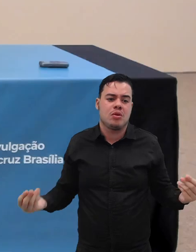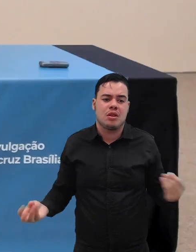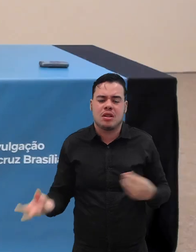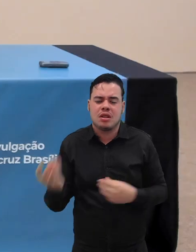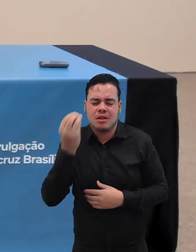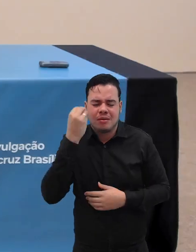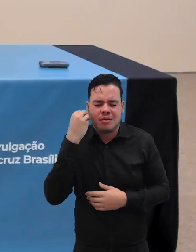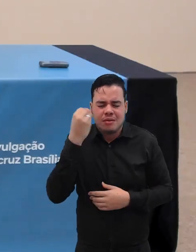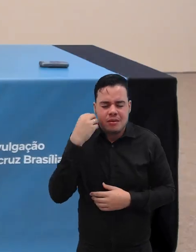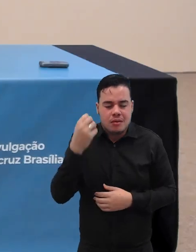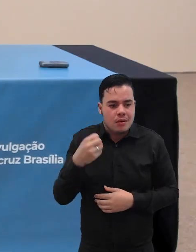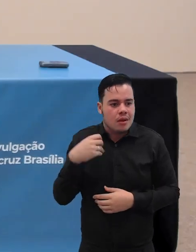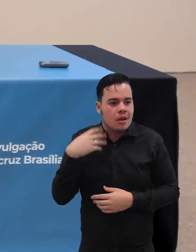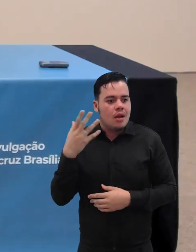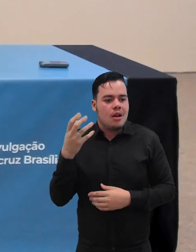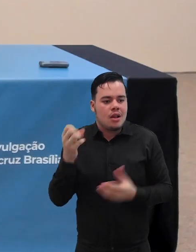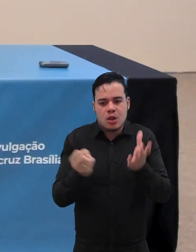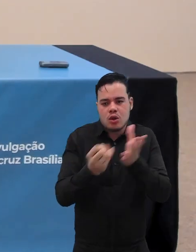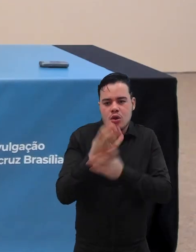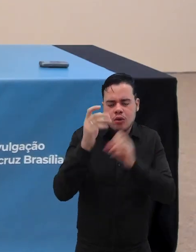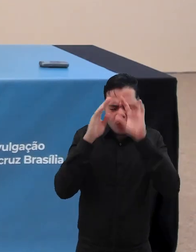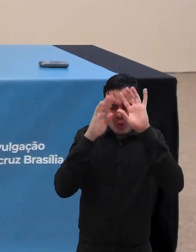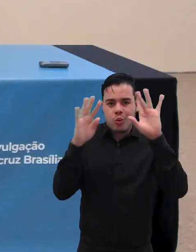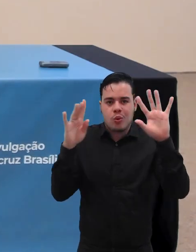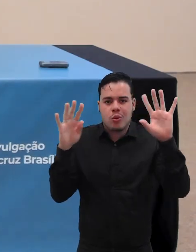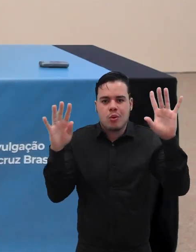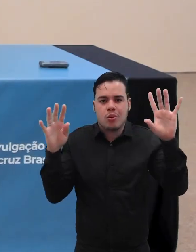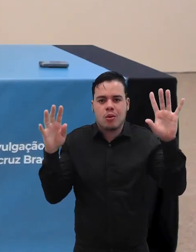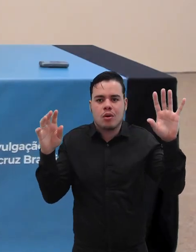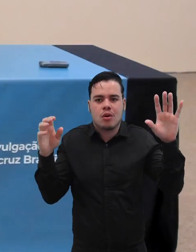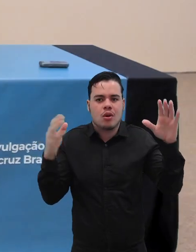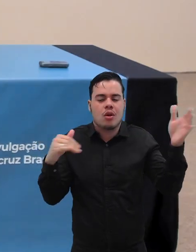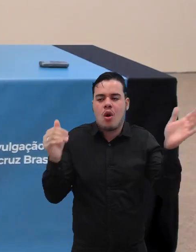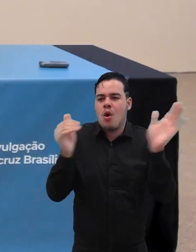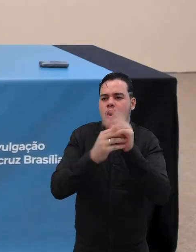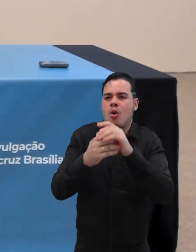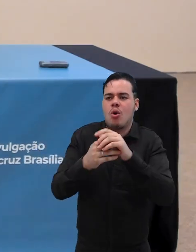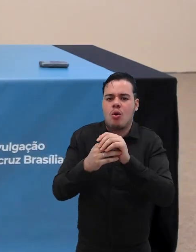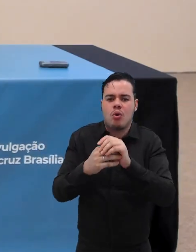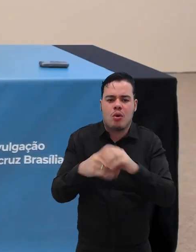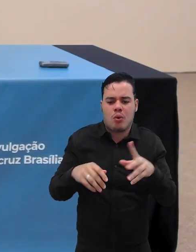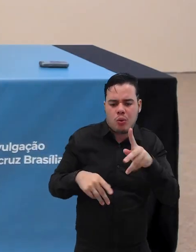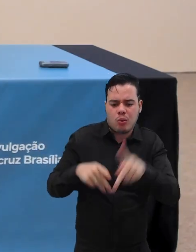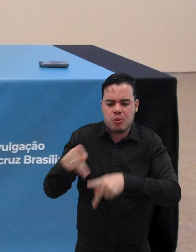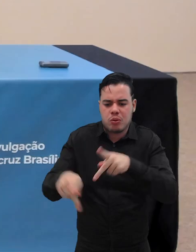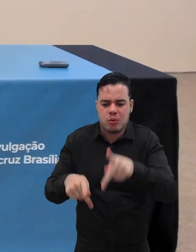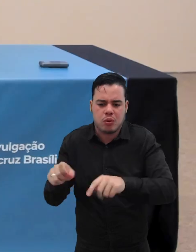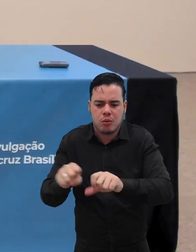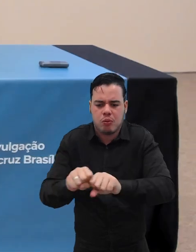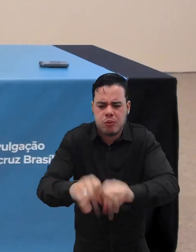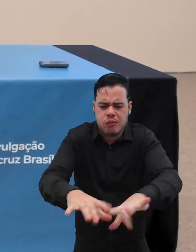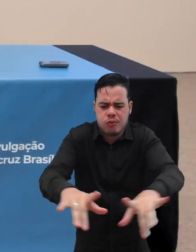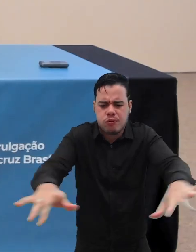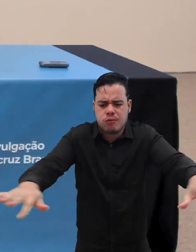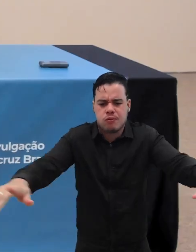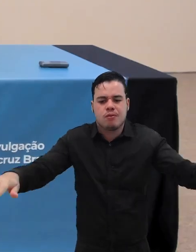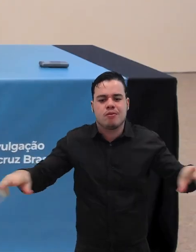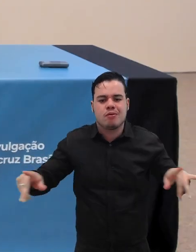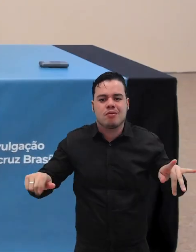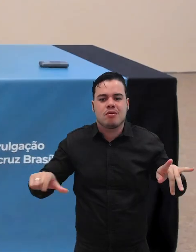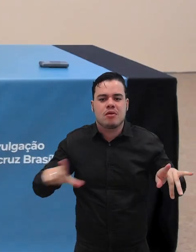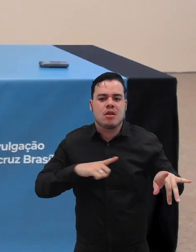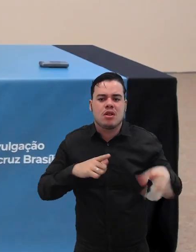experiências inovadoras, com alto alcance na população e, ao mesmo tempo, você tinha aí